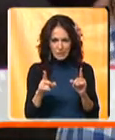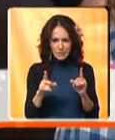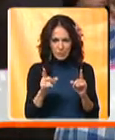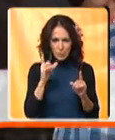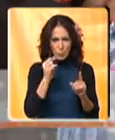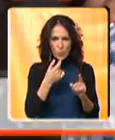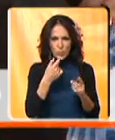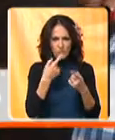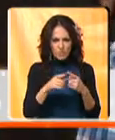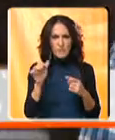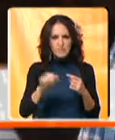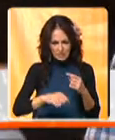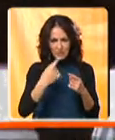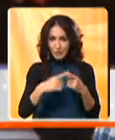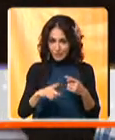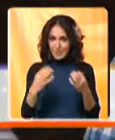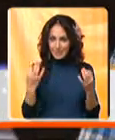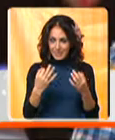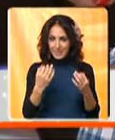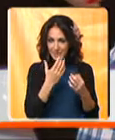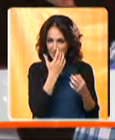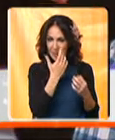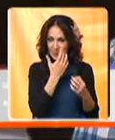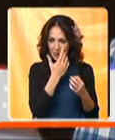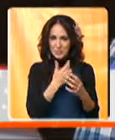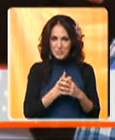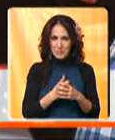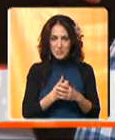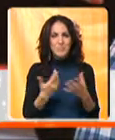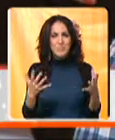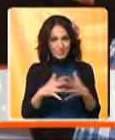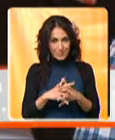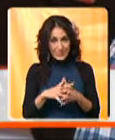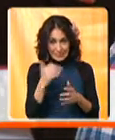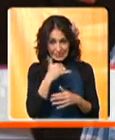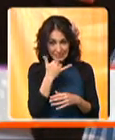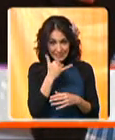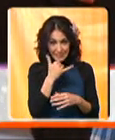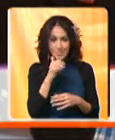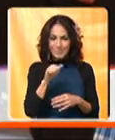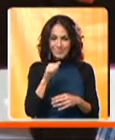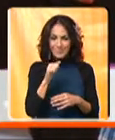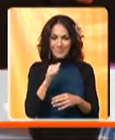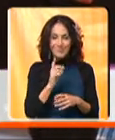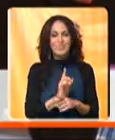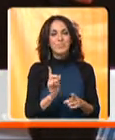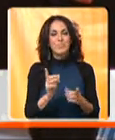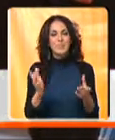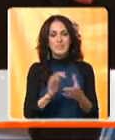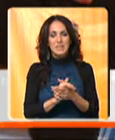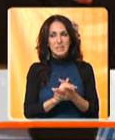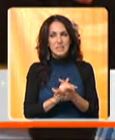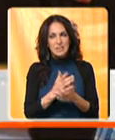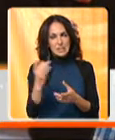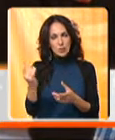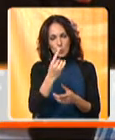do que era. Um bocadinho, sim. Pois faço ideia, não é? Pronto, e então, e está feliz? Está. Porque